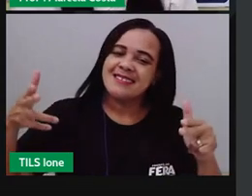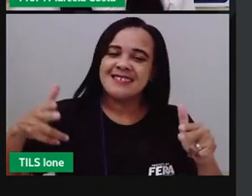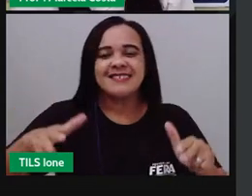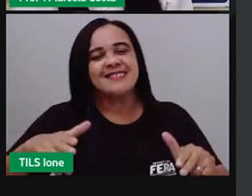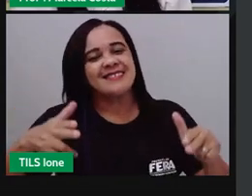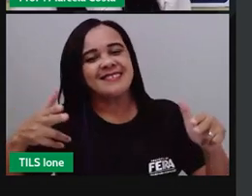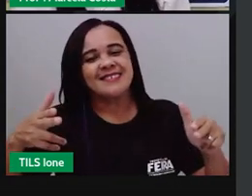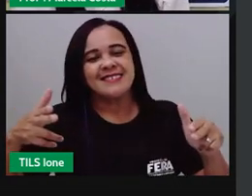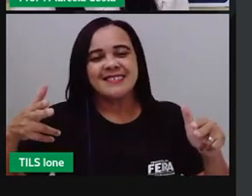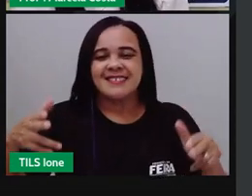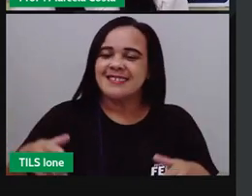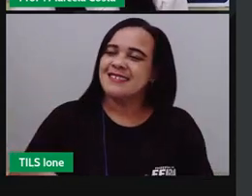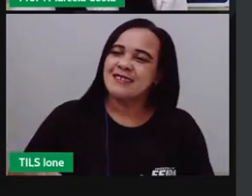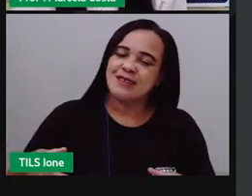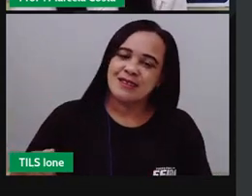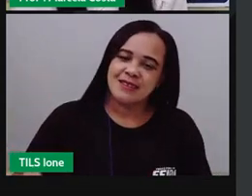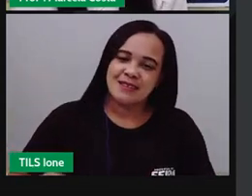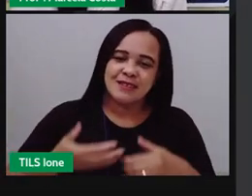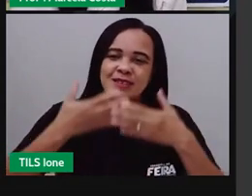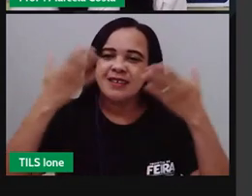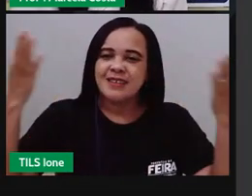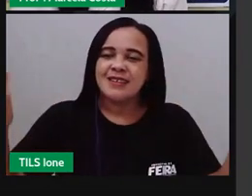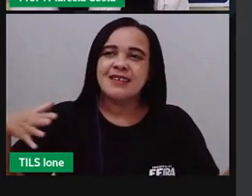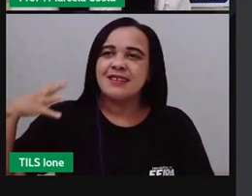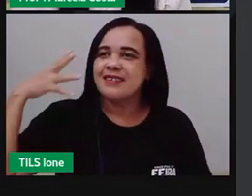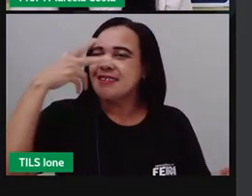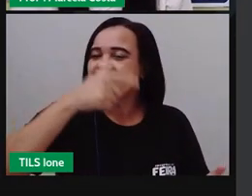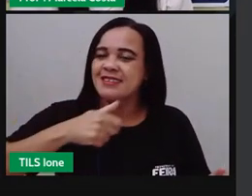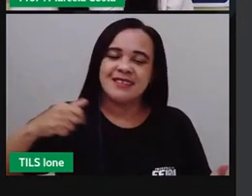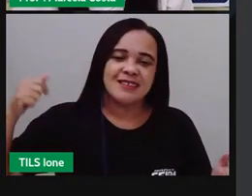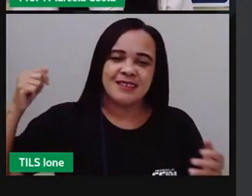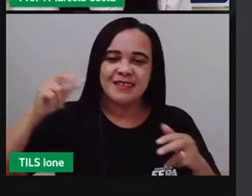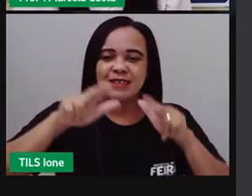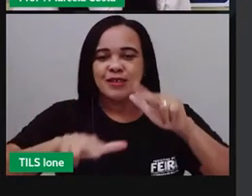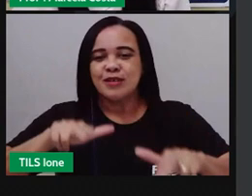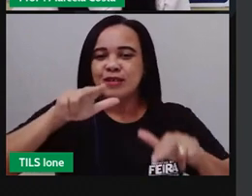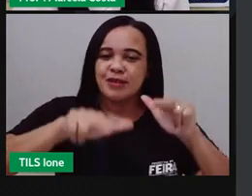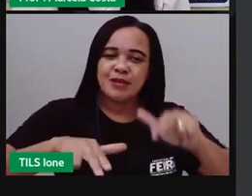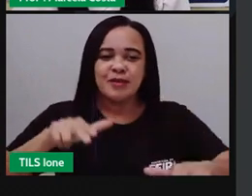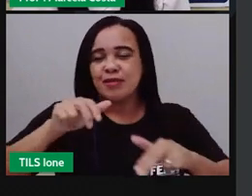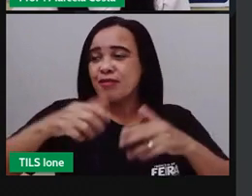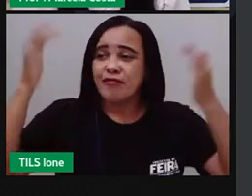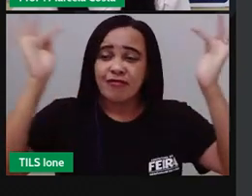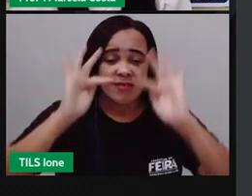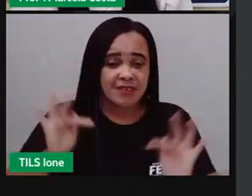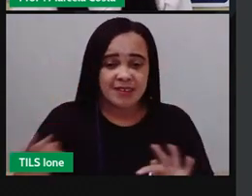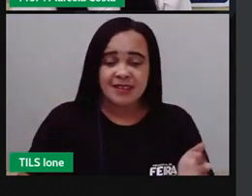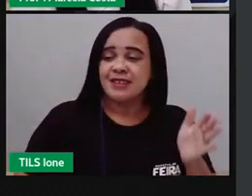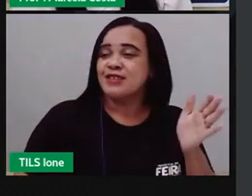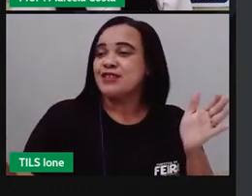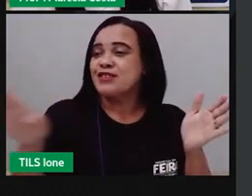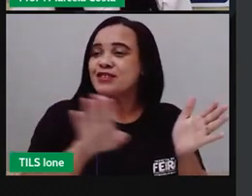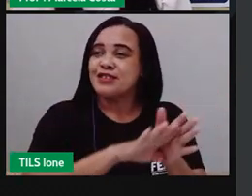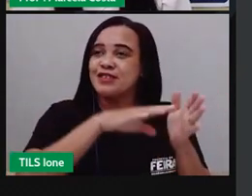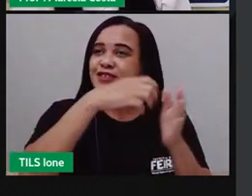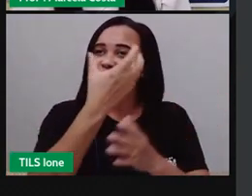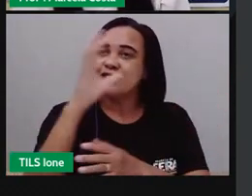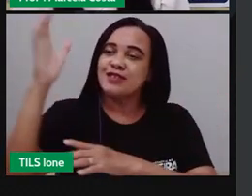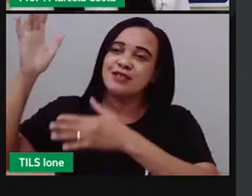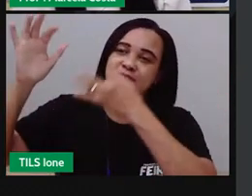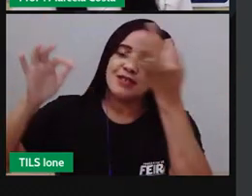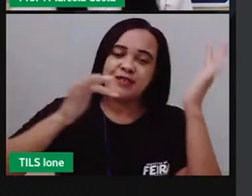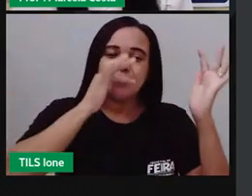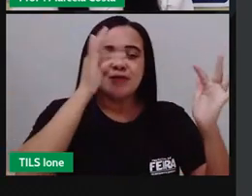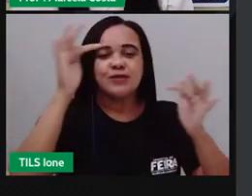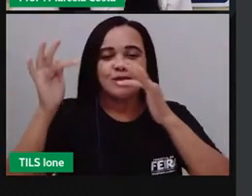Seu amigo camaleão estava feliz porque tinha chegado a primavera. E o sol, finalmente,